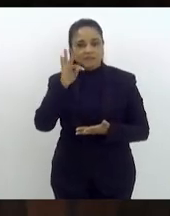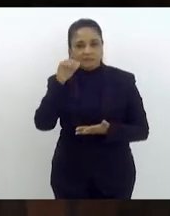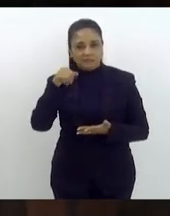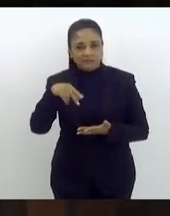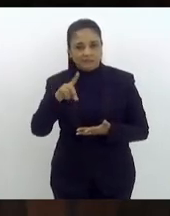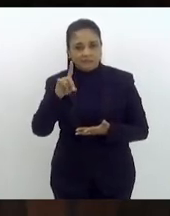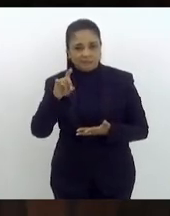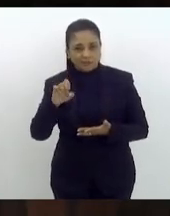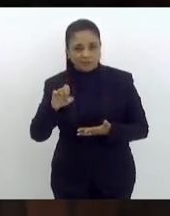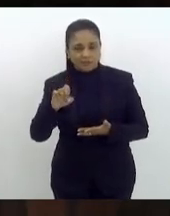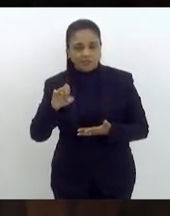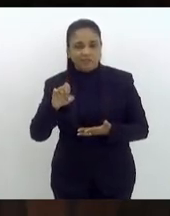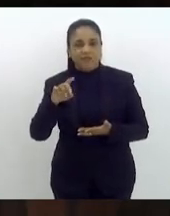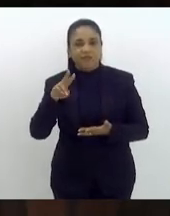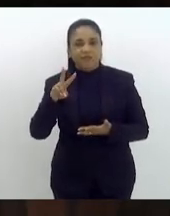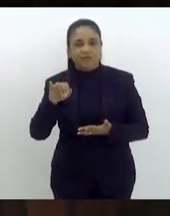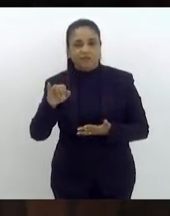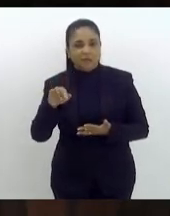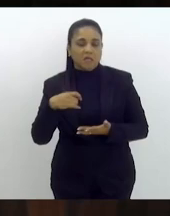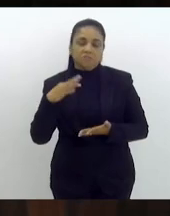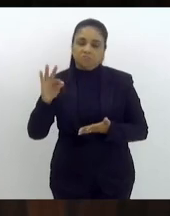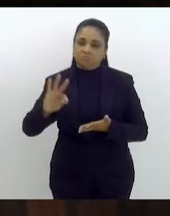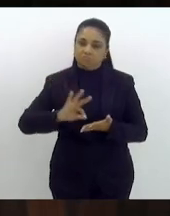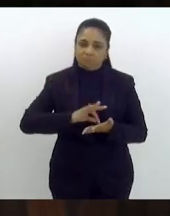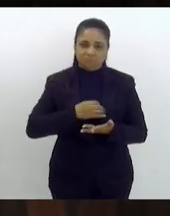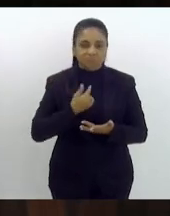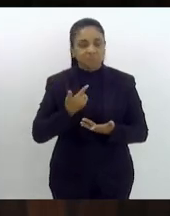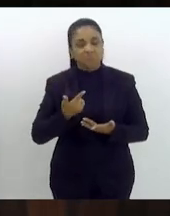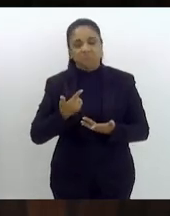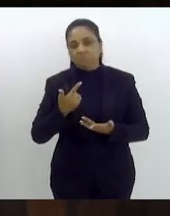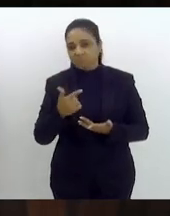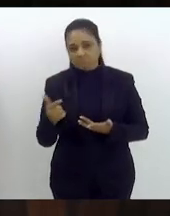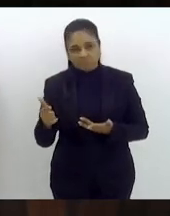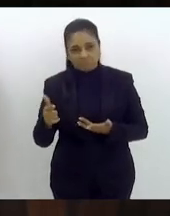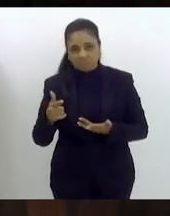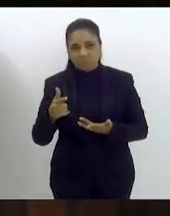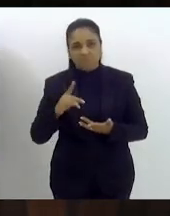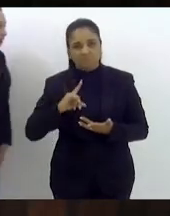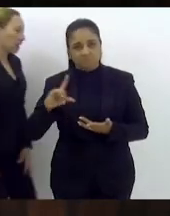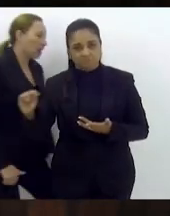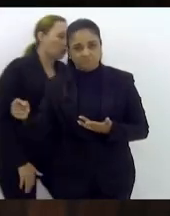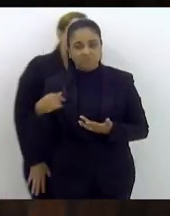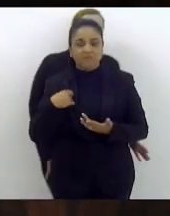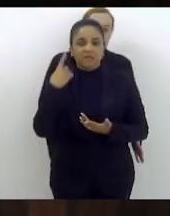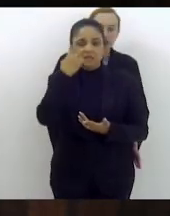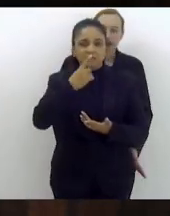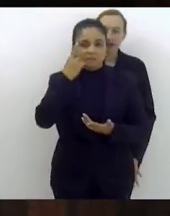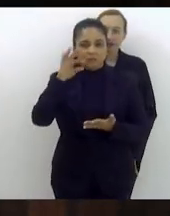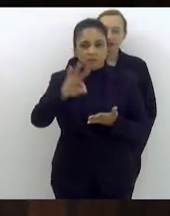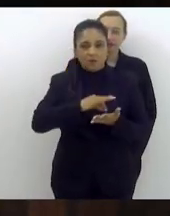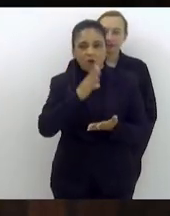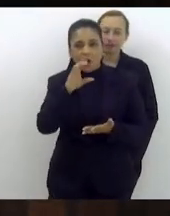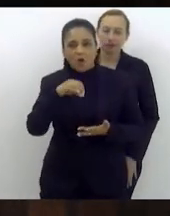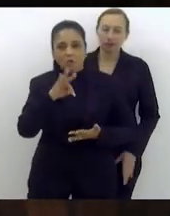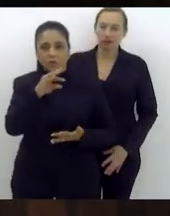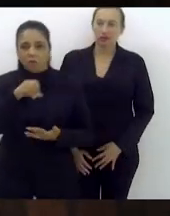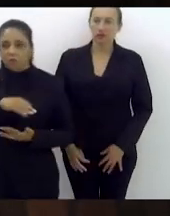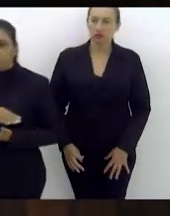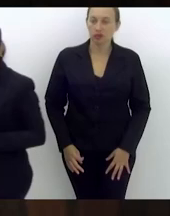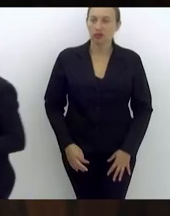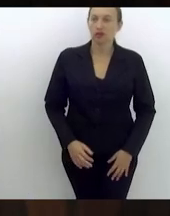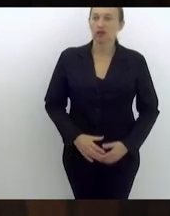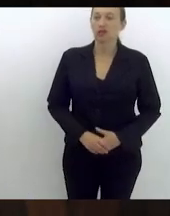Vieira Deputado Tandy não se encontra presente próximo orador inscrito Deputado Elton Cristo